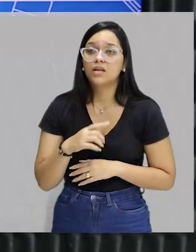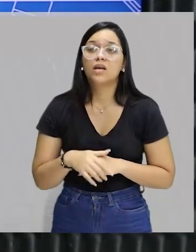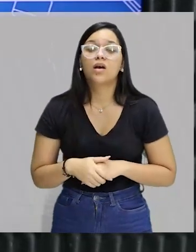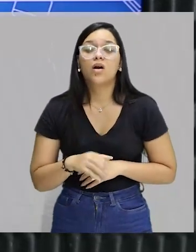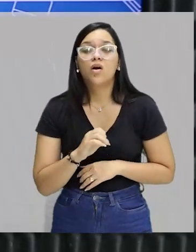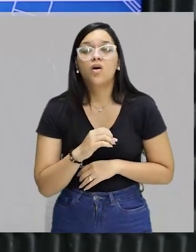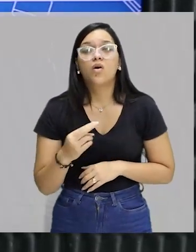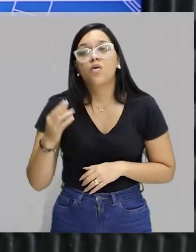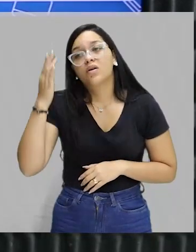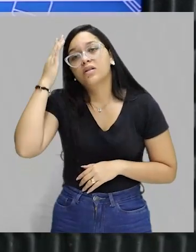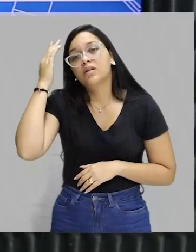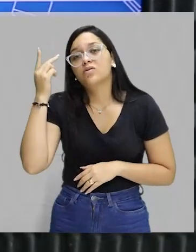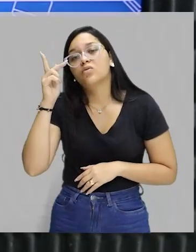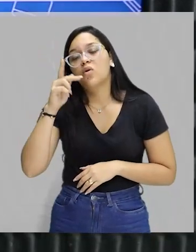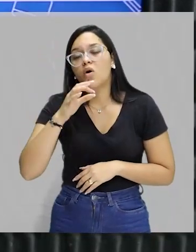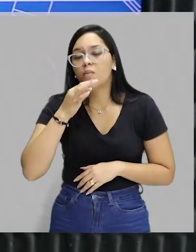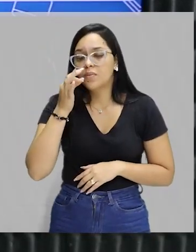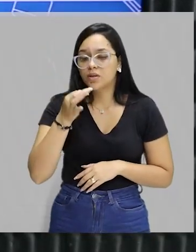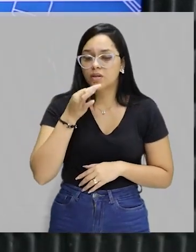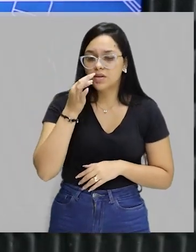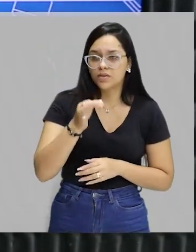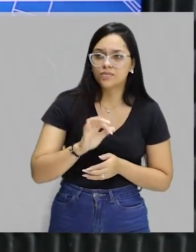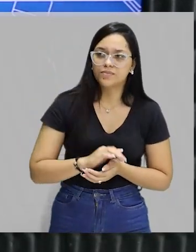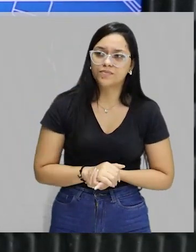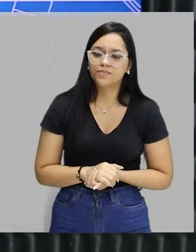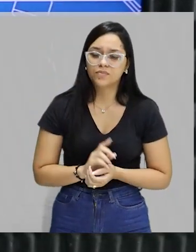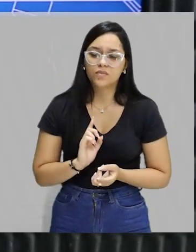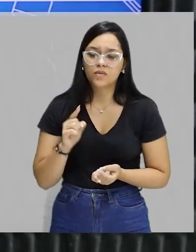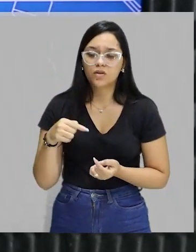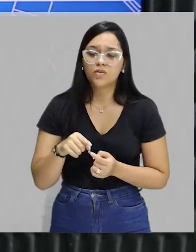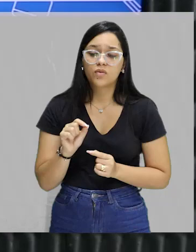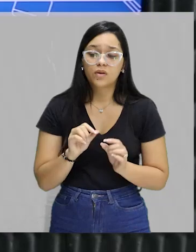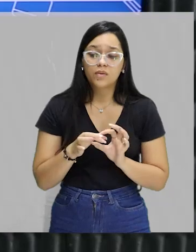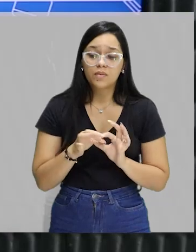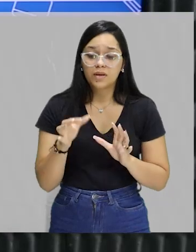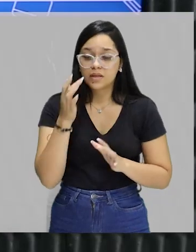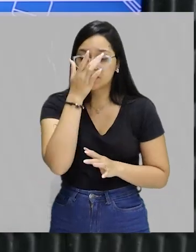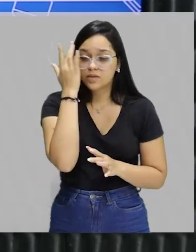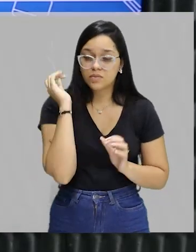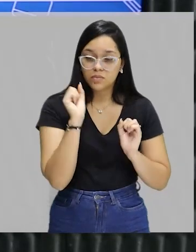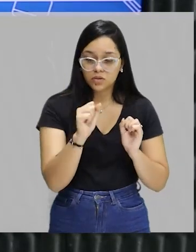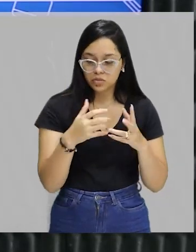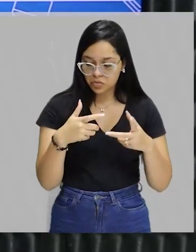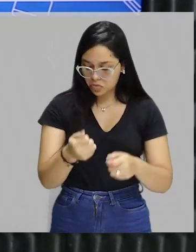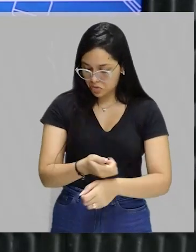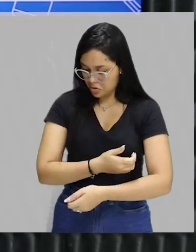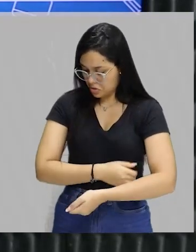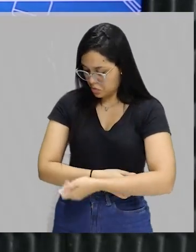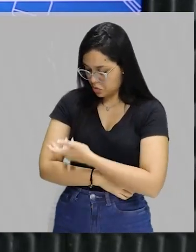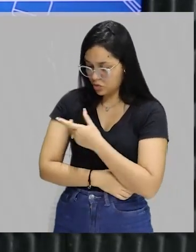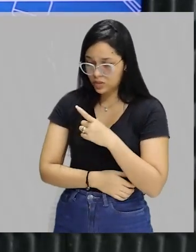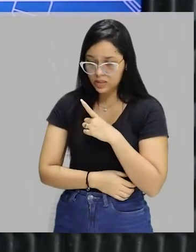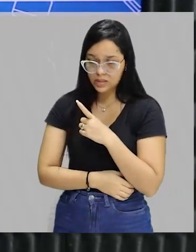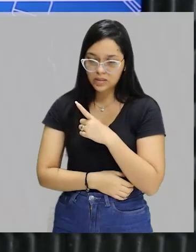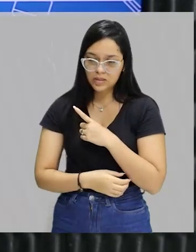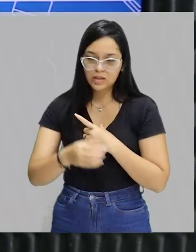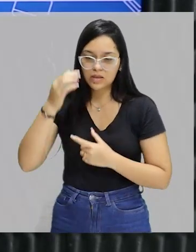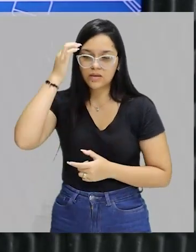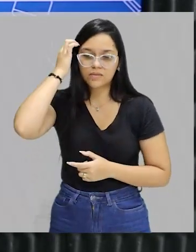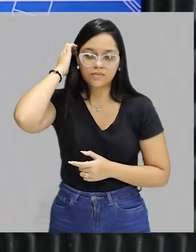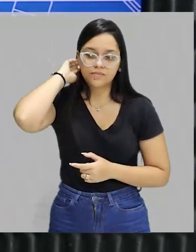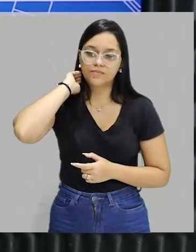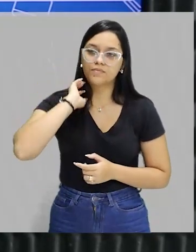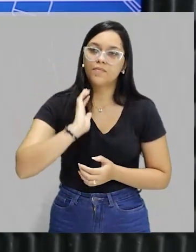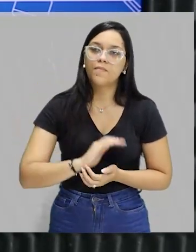ou formular sua opinião pessoal sobre a obra. O objetivo: permitir que as pessoas experimentem todas as emoções incorporadas nessa